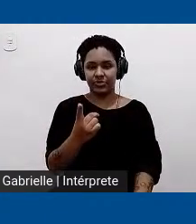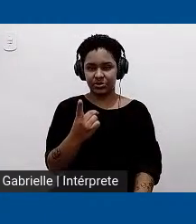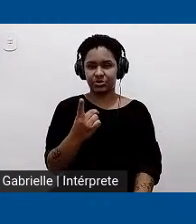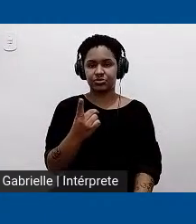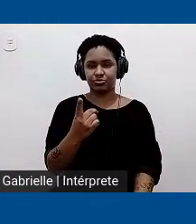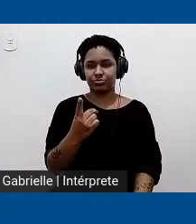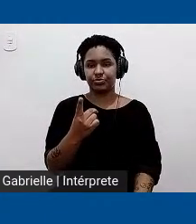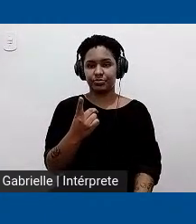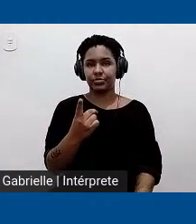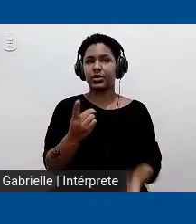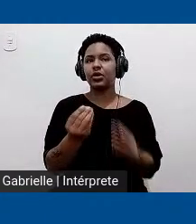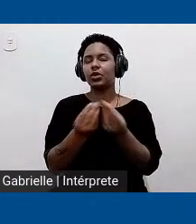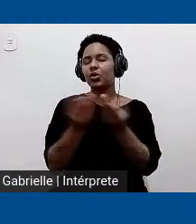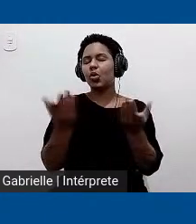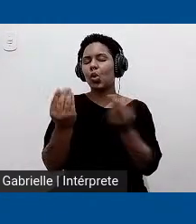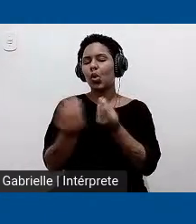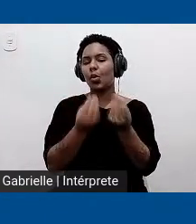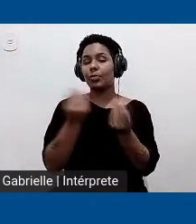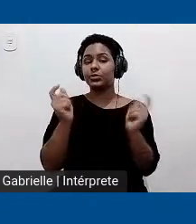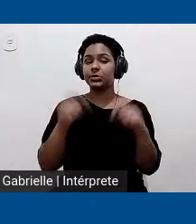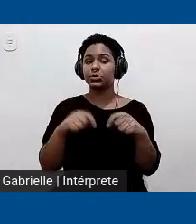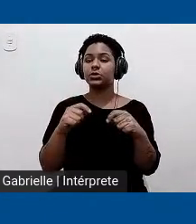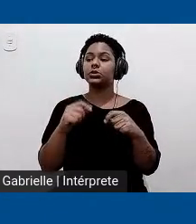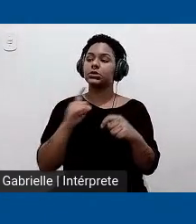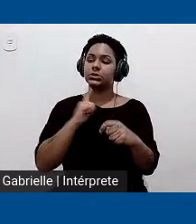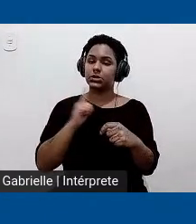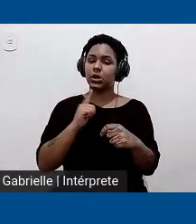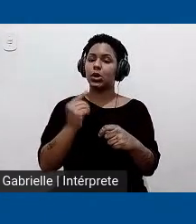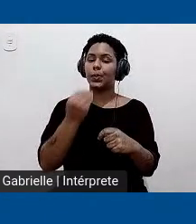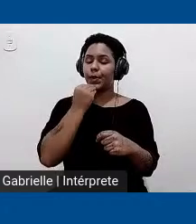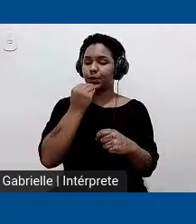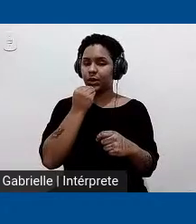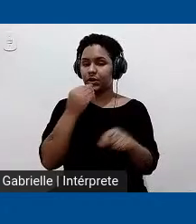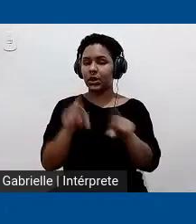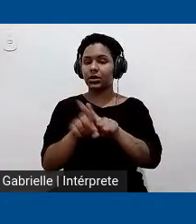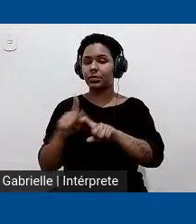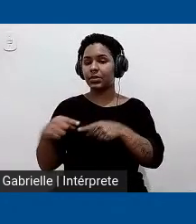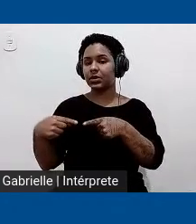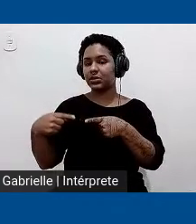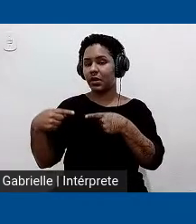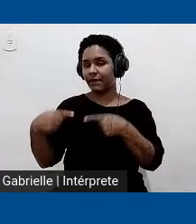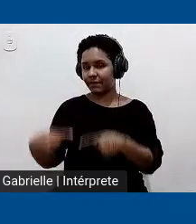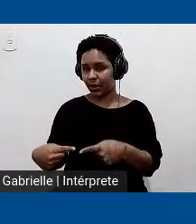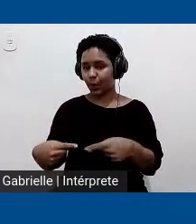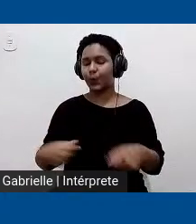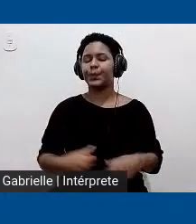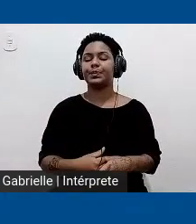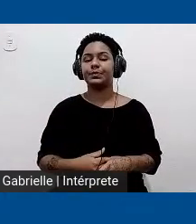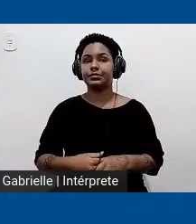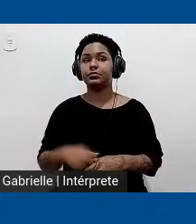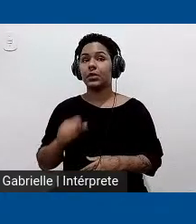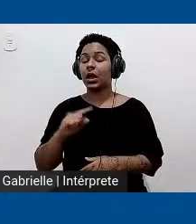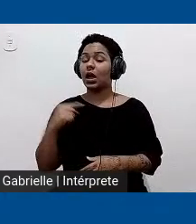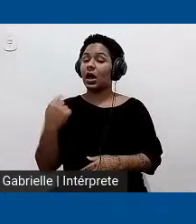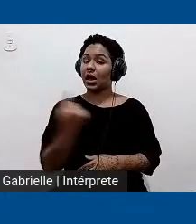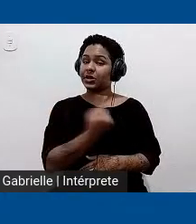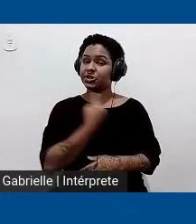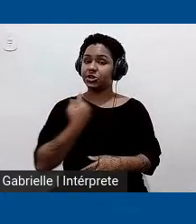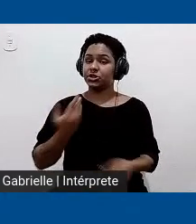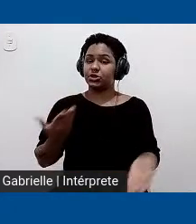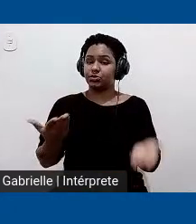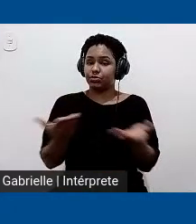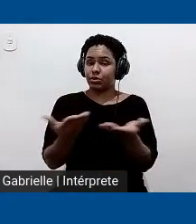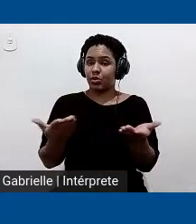Oferecendo assim, muitas oportunidades e muitos desafios. E a gente está vivendo, então,